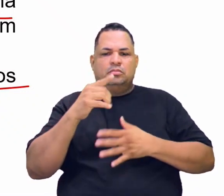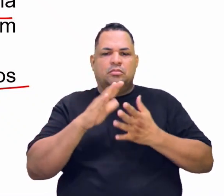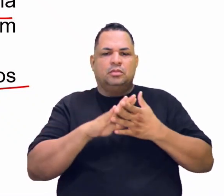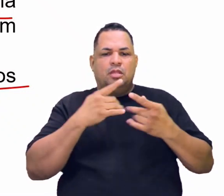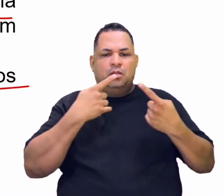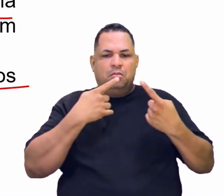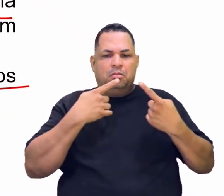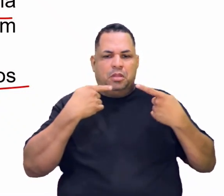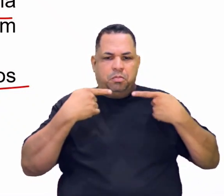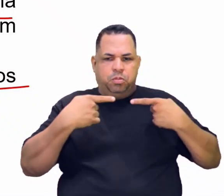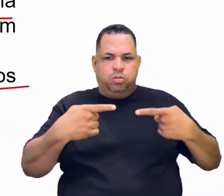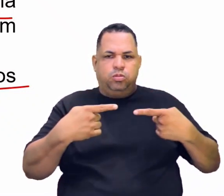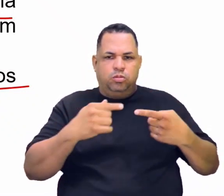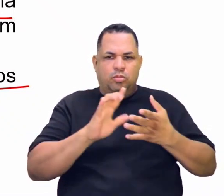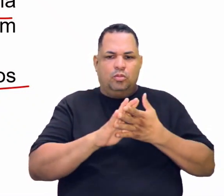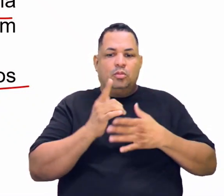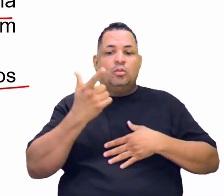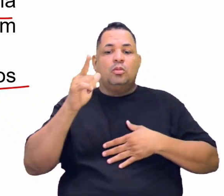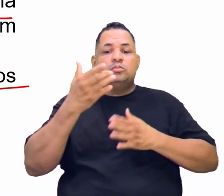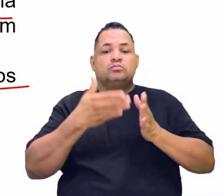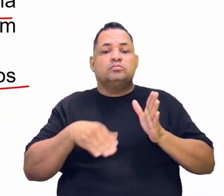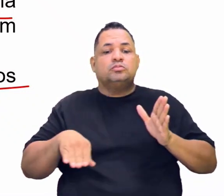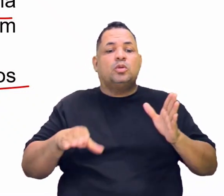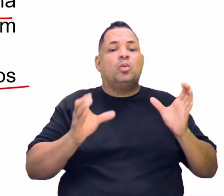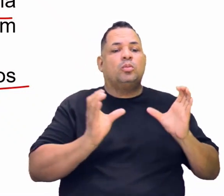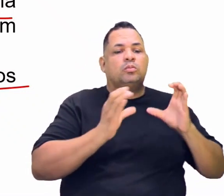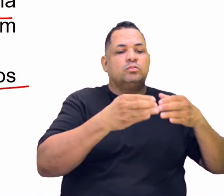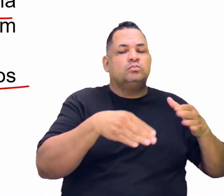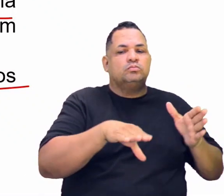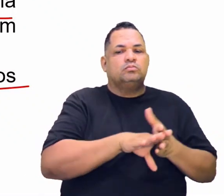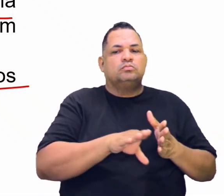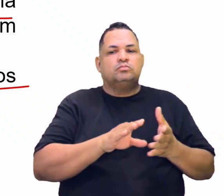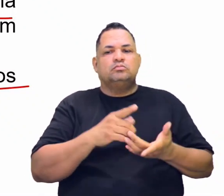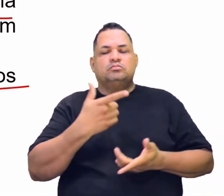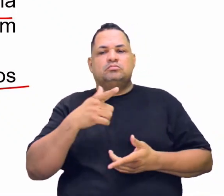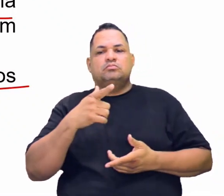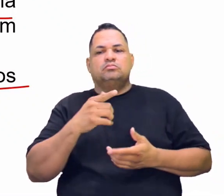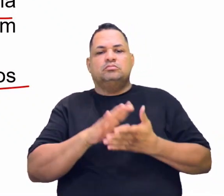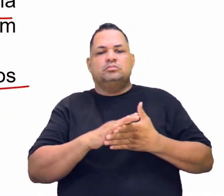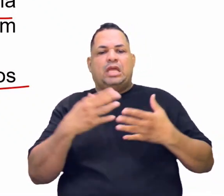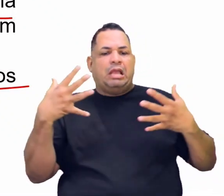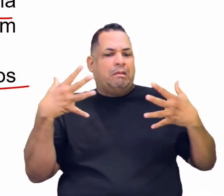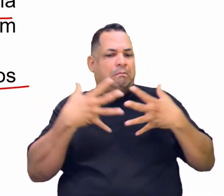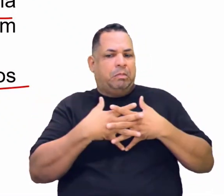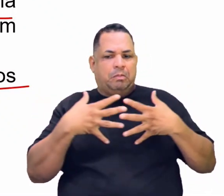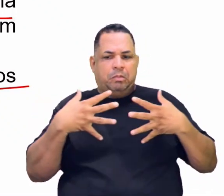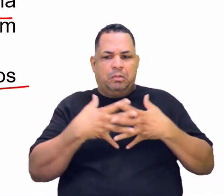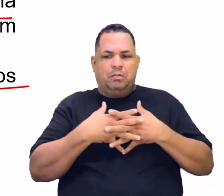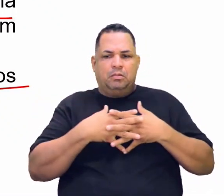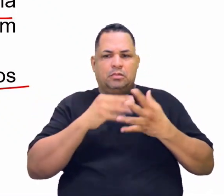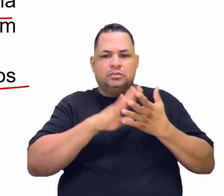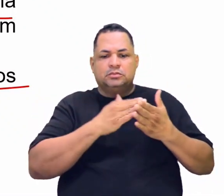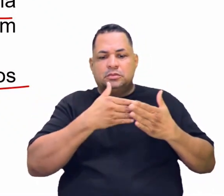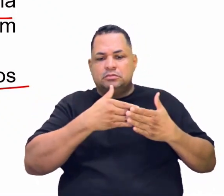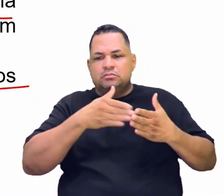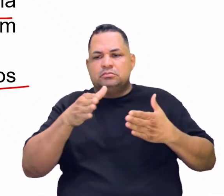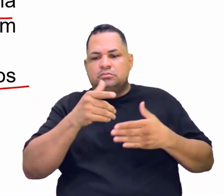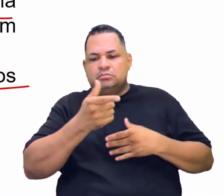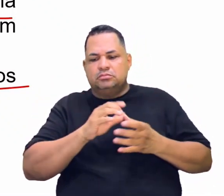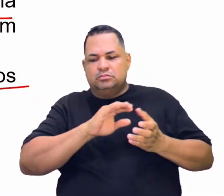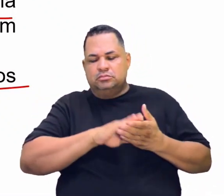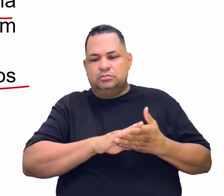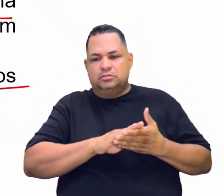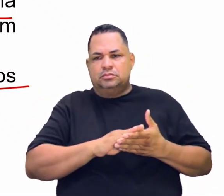conflito, uma outra tribo estava chegando aqui nesse território. Para não haver a briga, esse daqui saía e ia para um outro